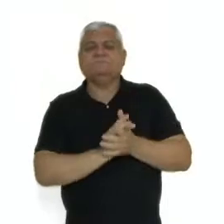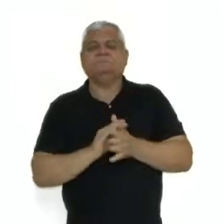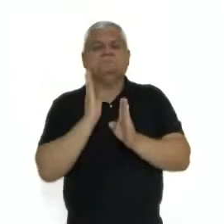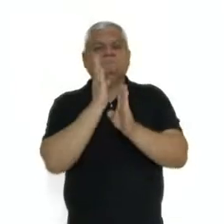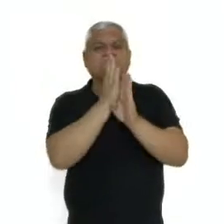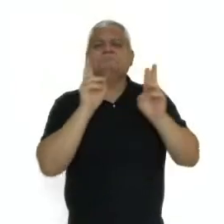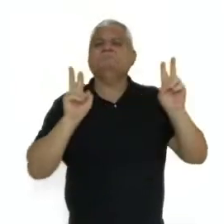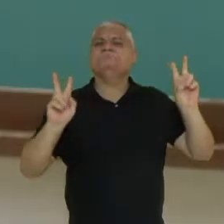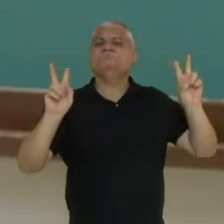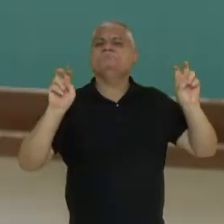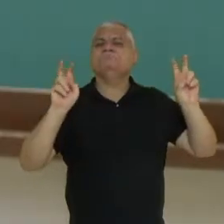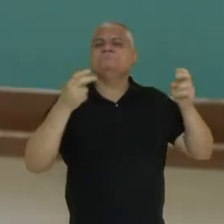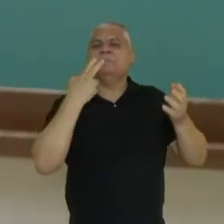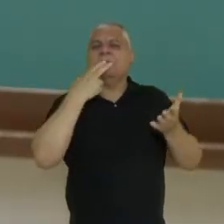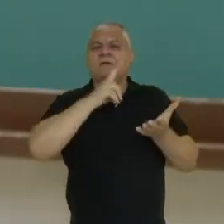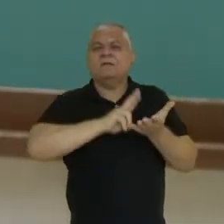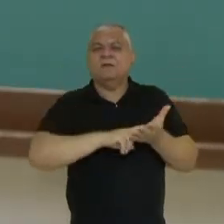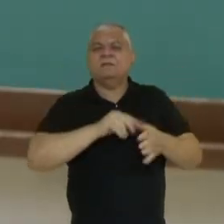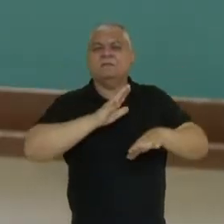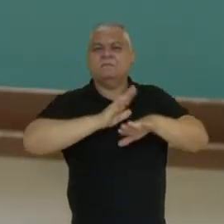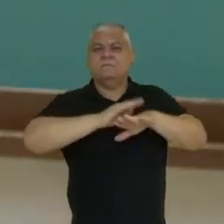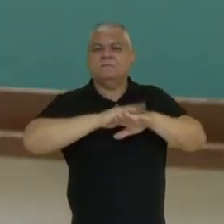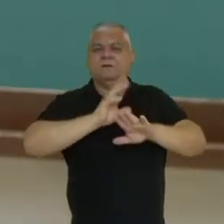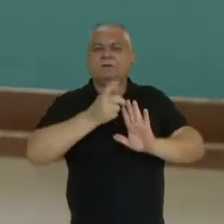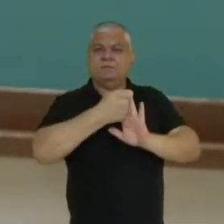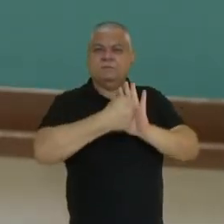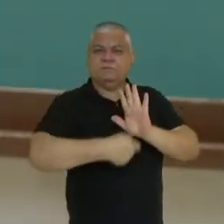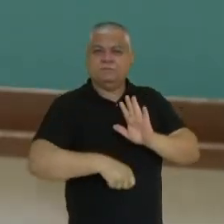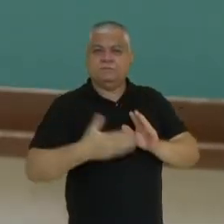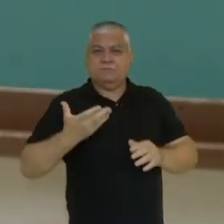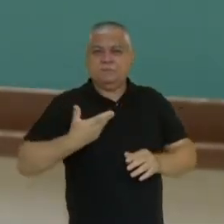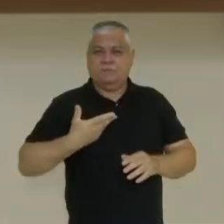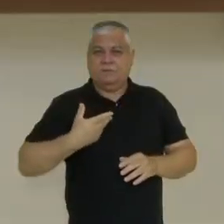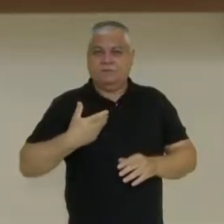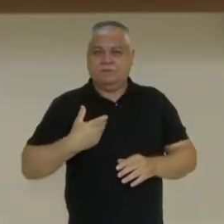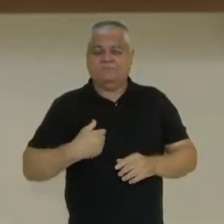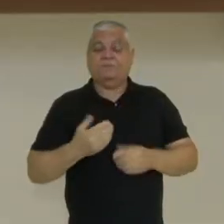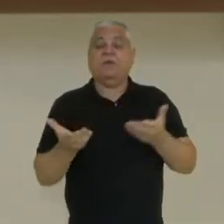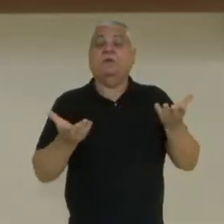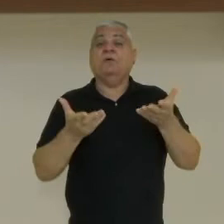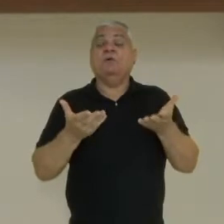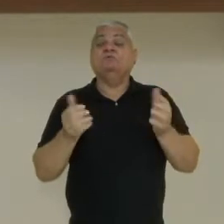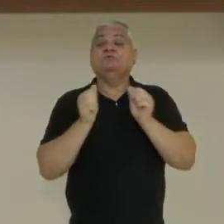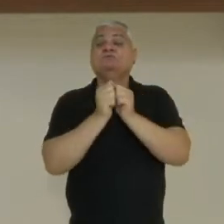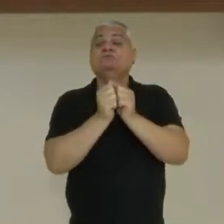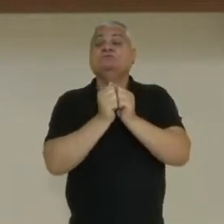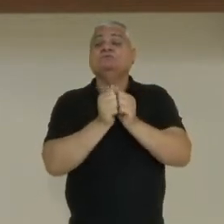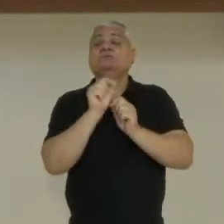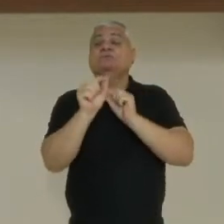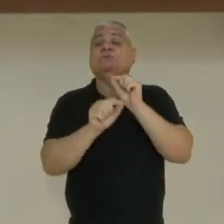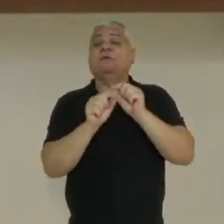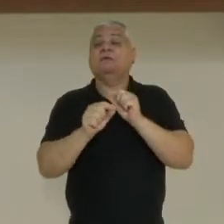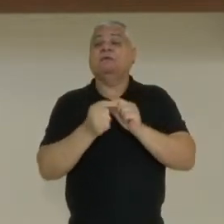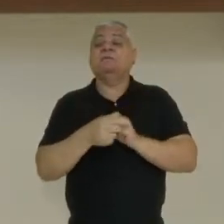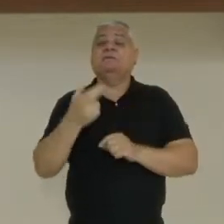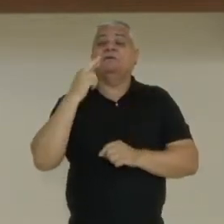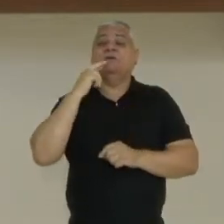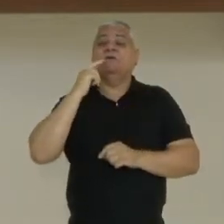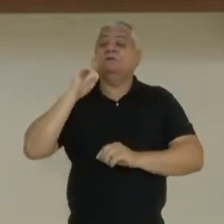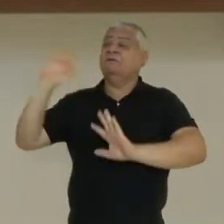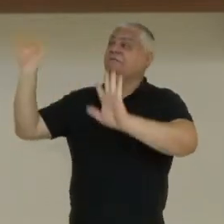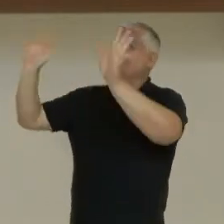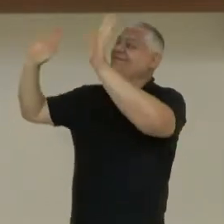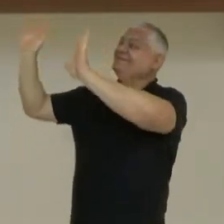o assunto das cartas e produzir uma carta para um amigo. Conosco hoje, além da nossa maravilhosa equipe, o nosso